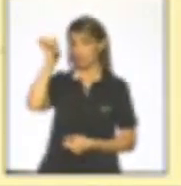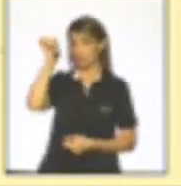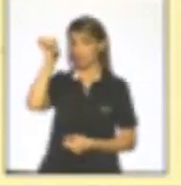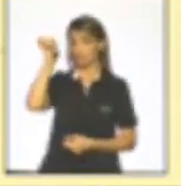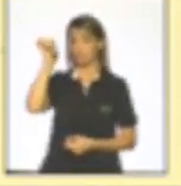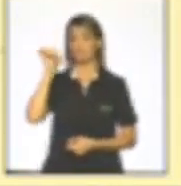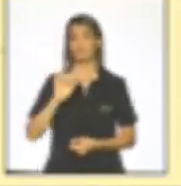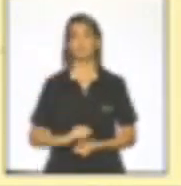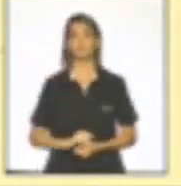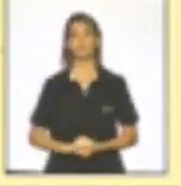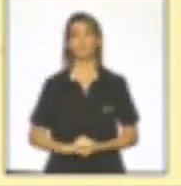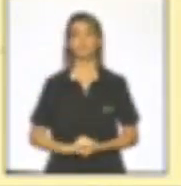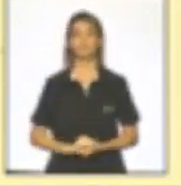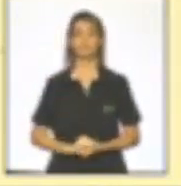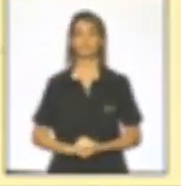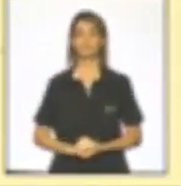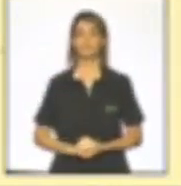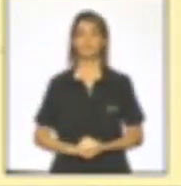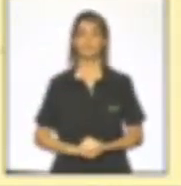249.